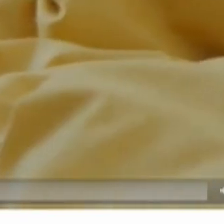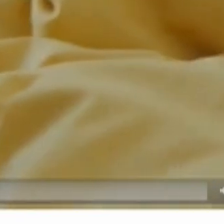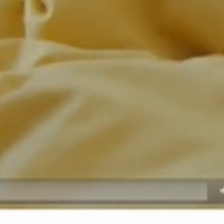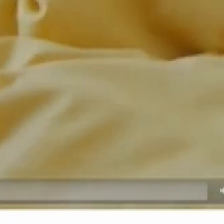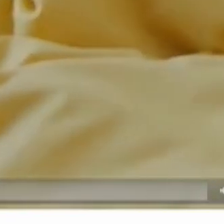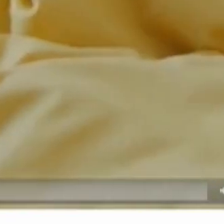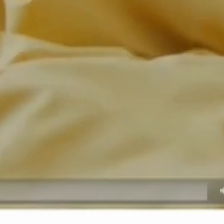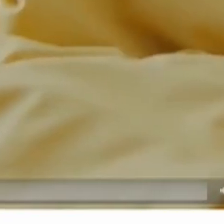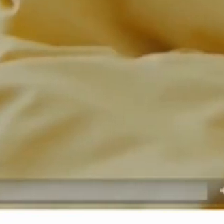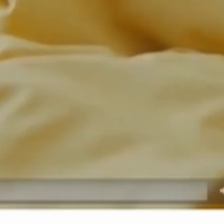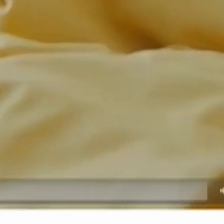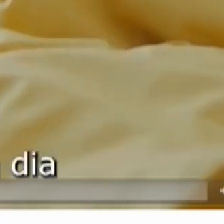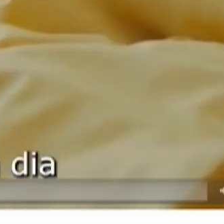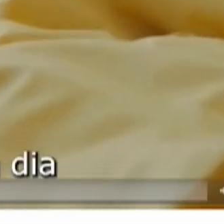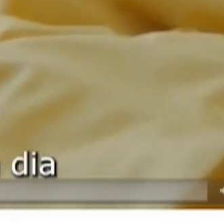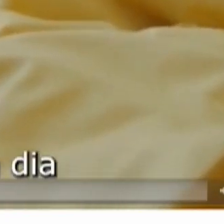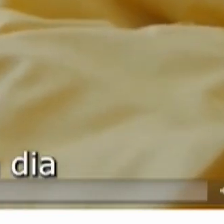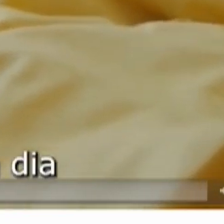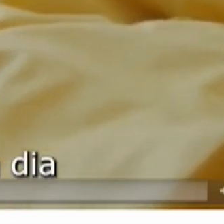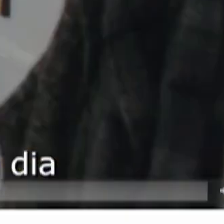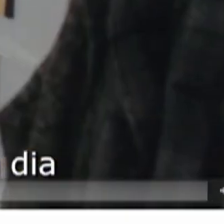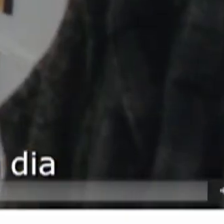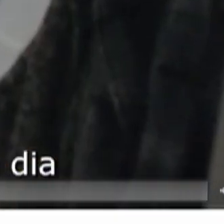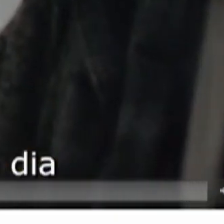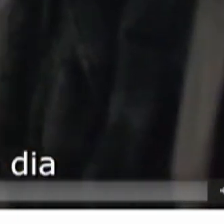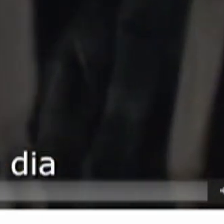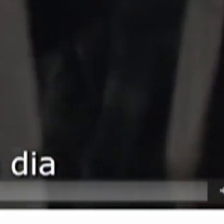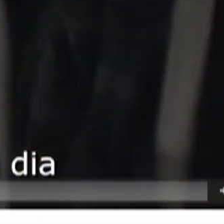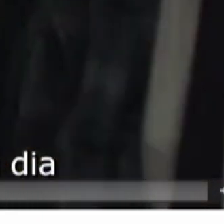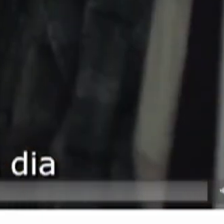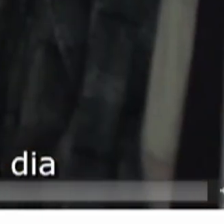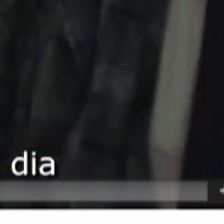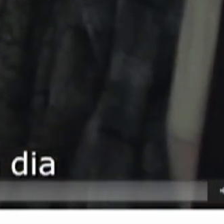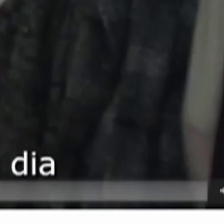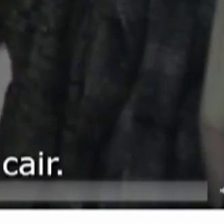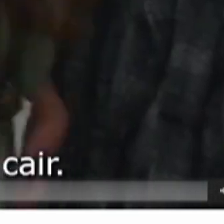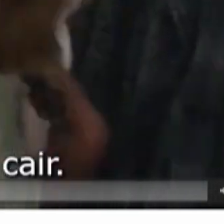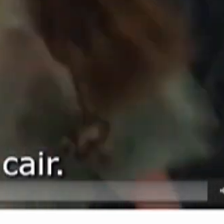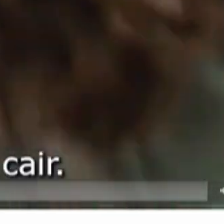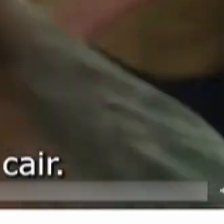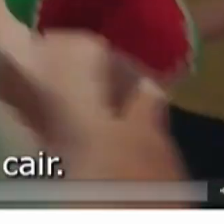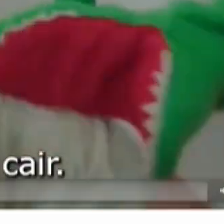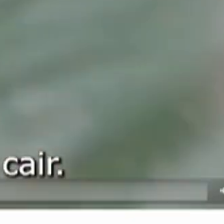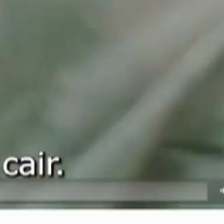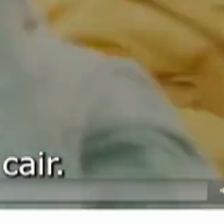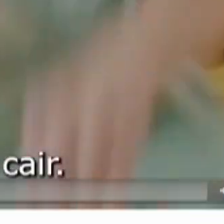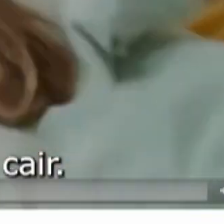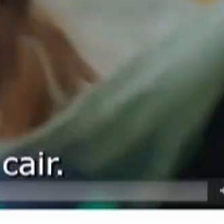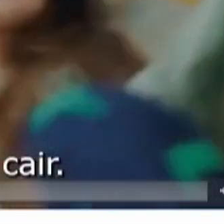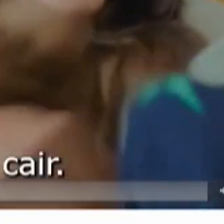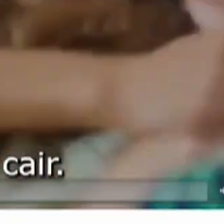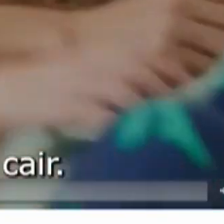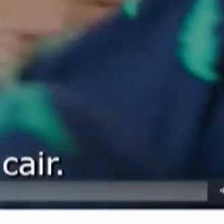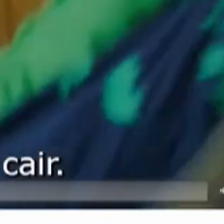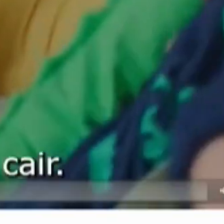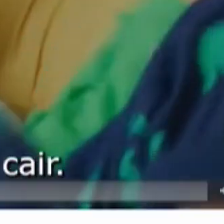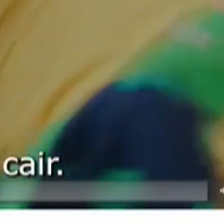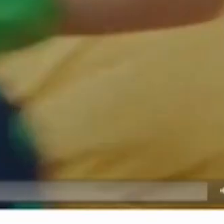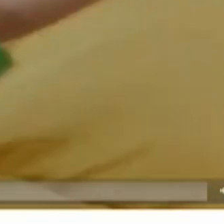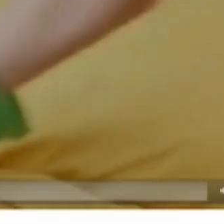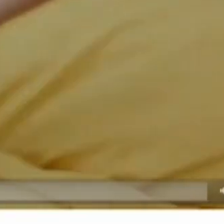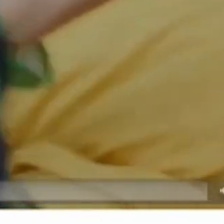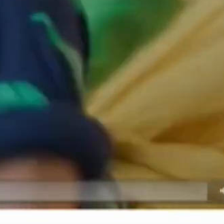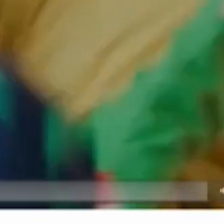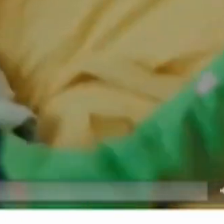Diabetes tipo 1. É como fazer tudo o que você faz no seu dia a dia e, ao mesmo tempo, não deixar um balão